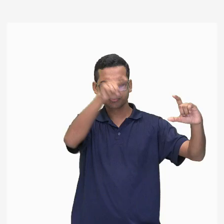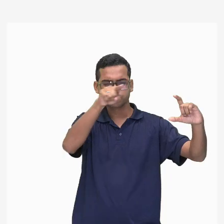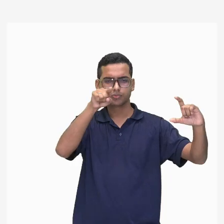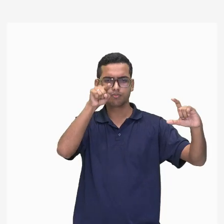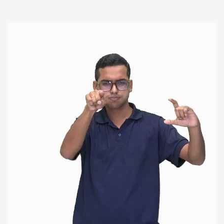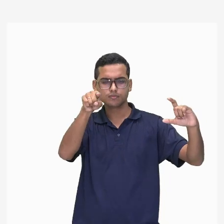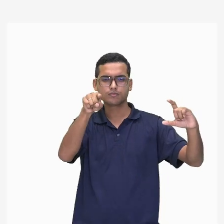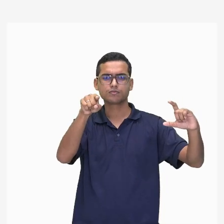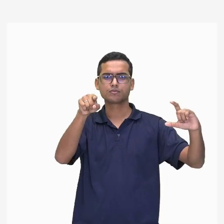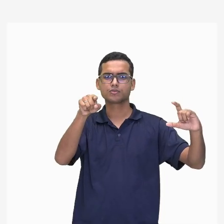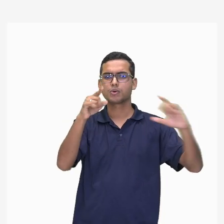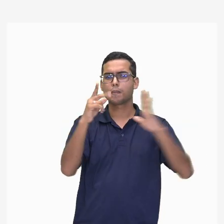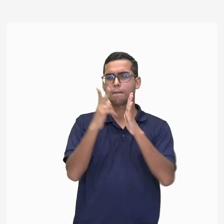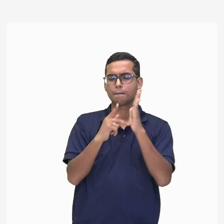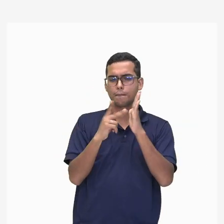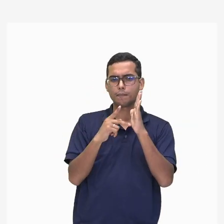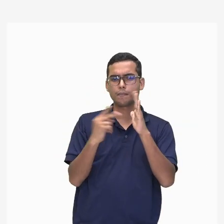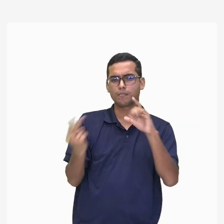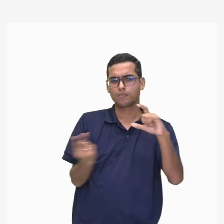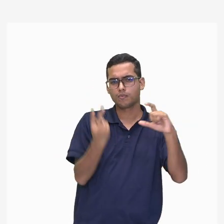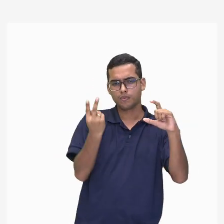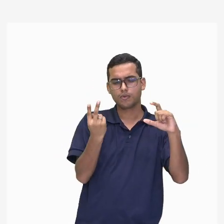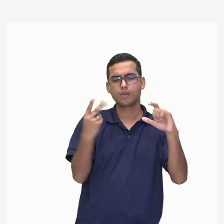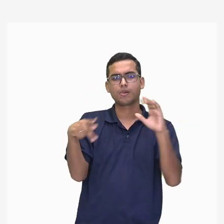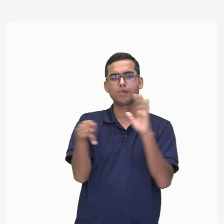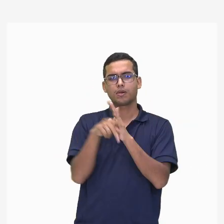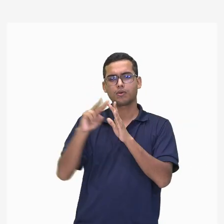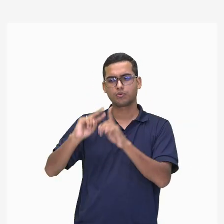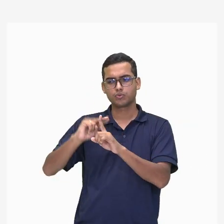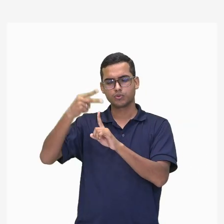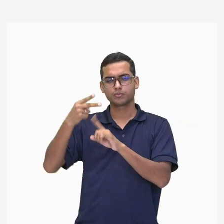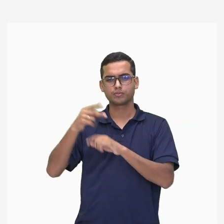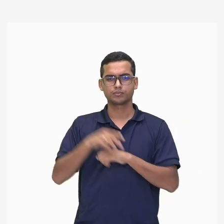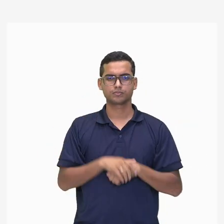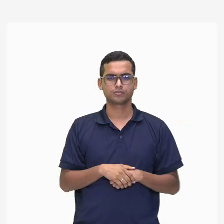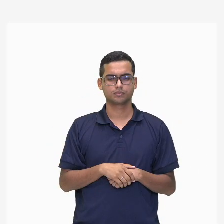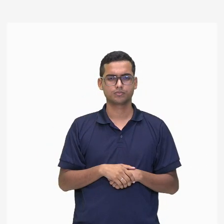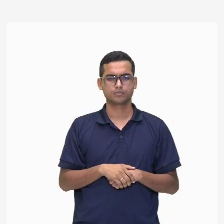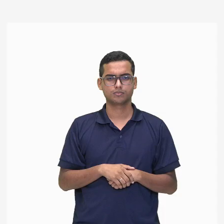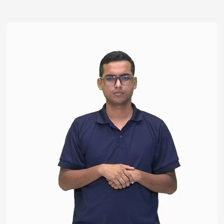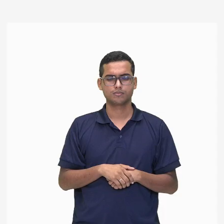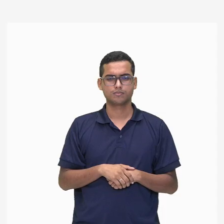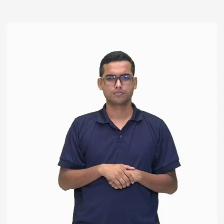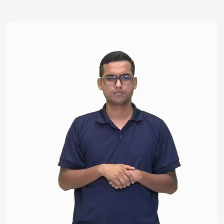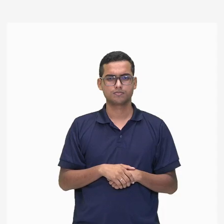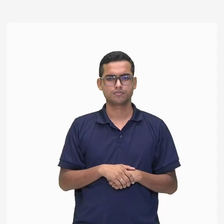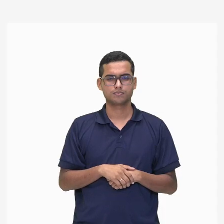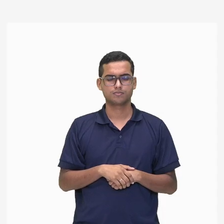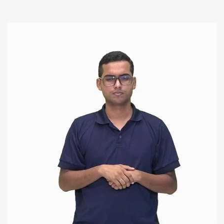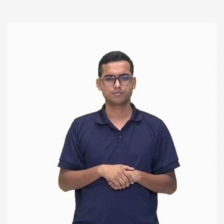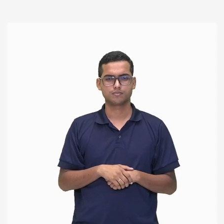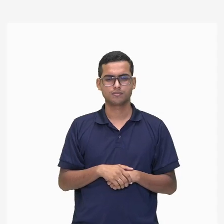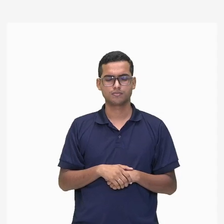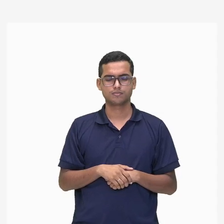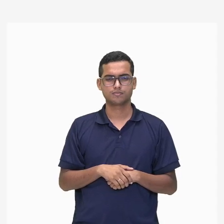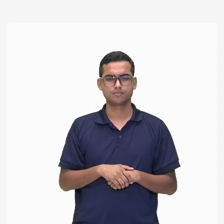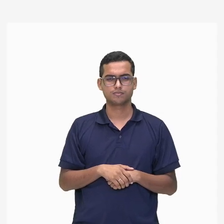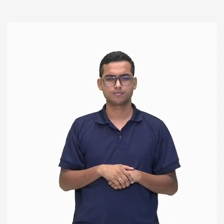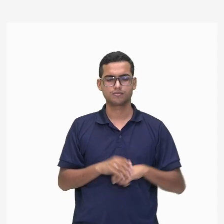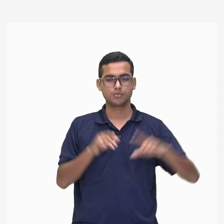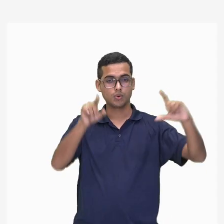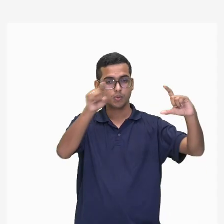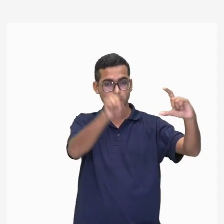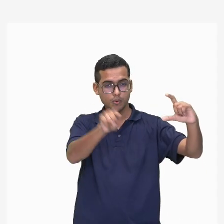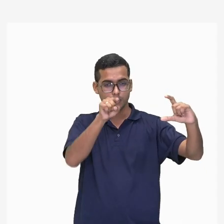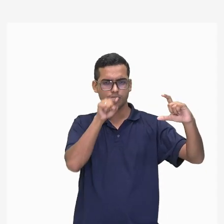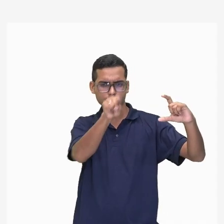uma pontuação valendo 2 vezes. 2 vezes a pontuação que está lá naquele ponto. E quem acerta na